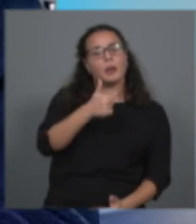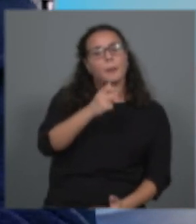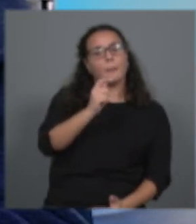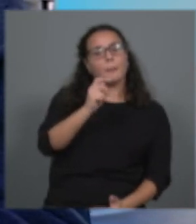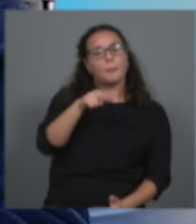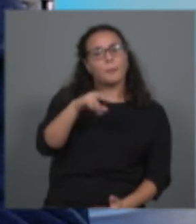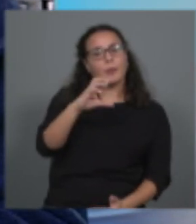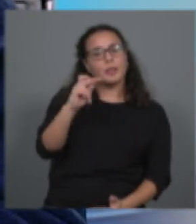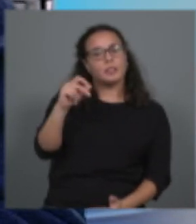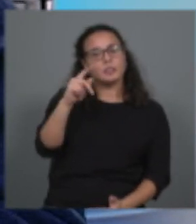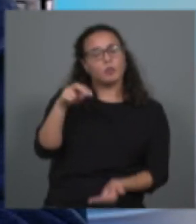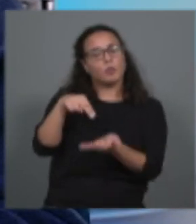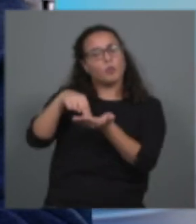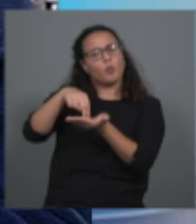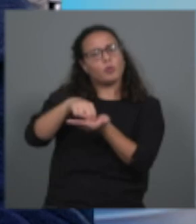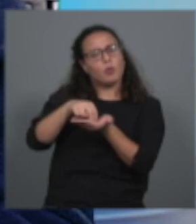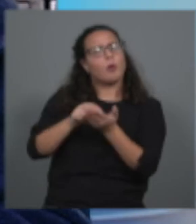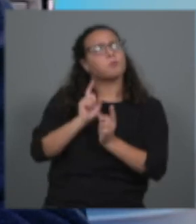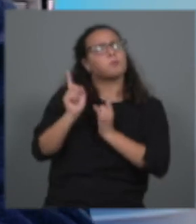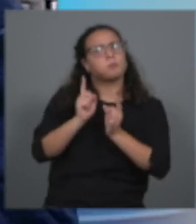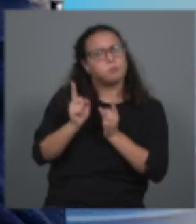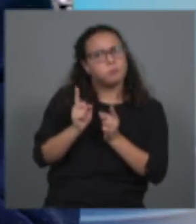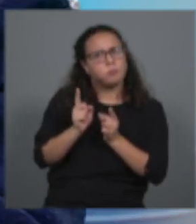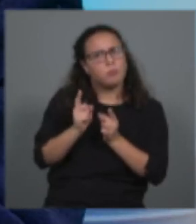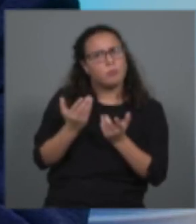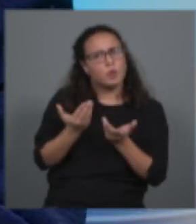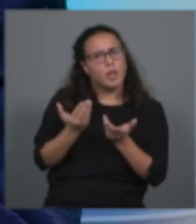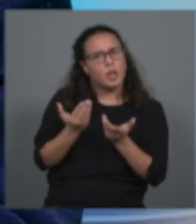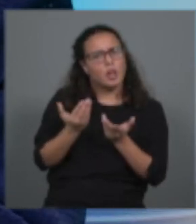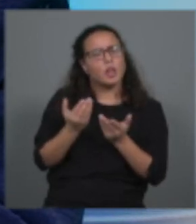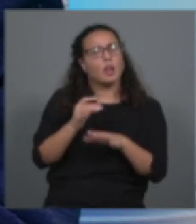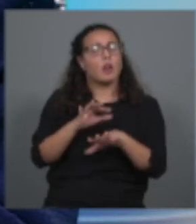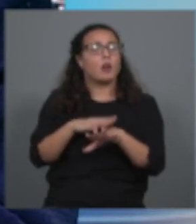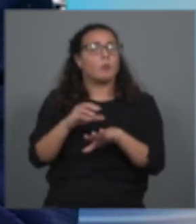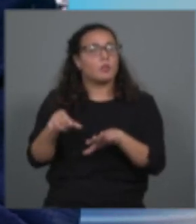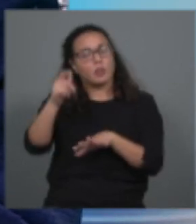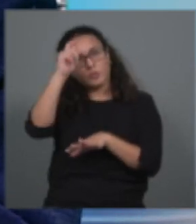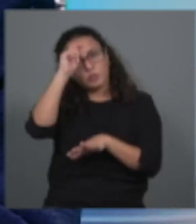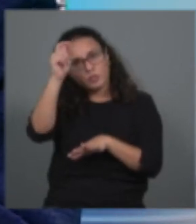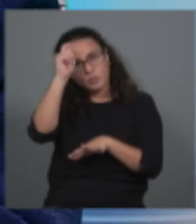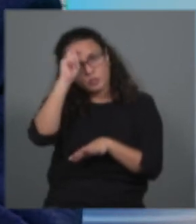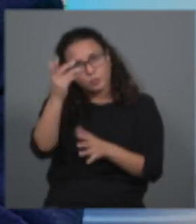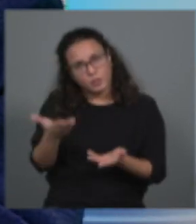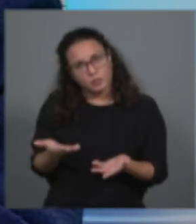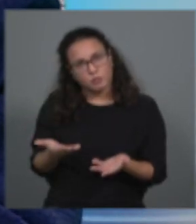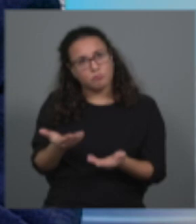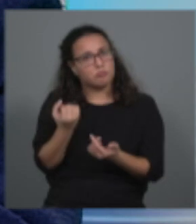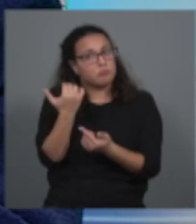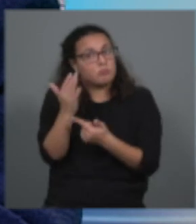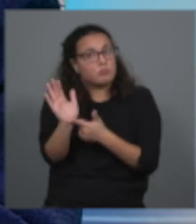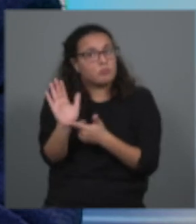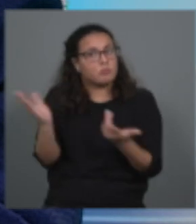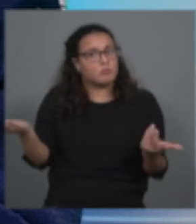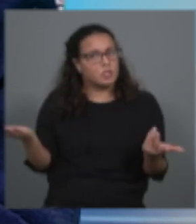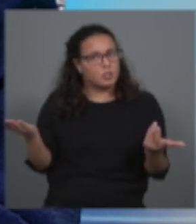porque tinha respeito pelo geral da companhia, na qual queria entrar. Entretanto, o processo